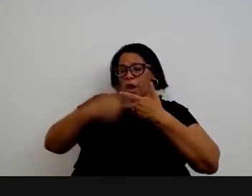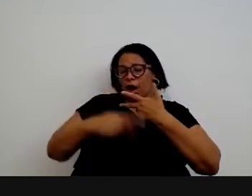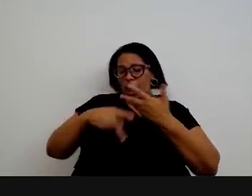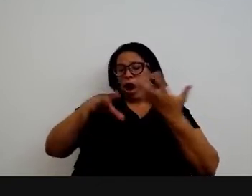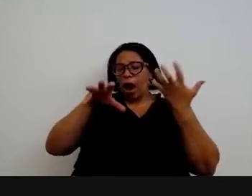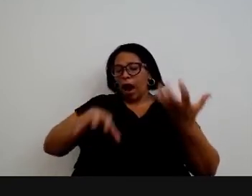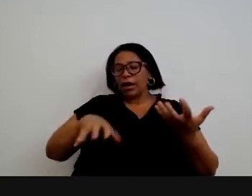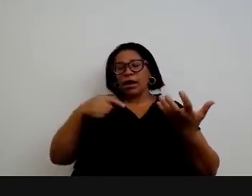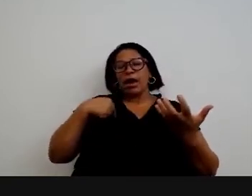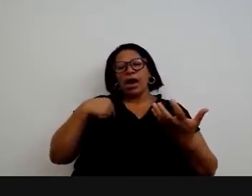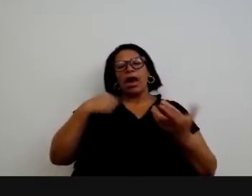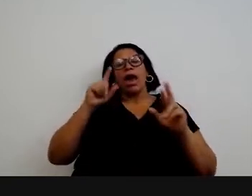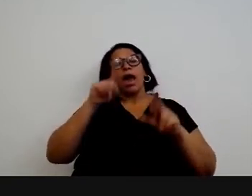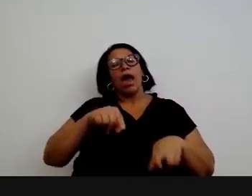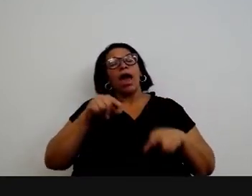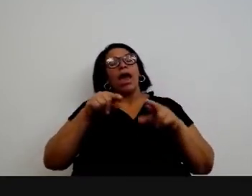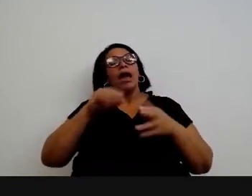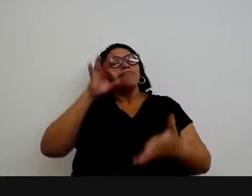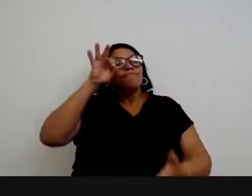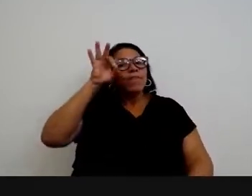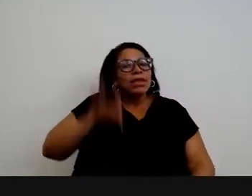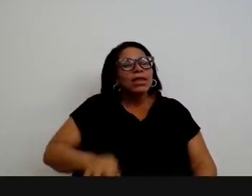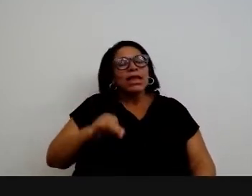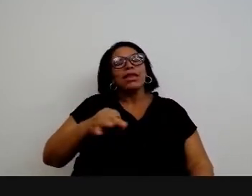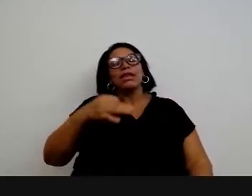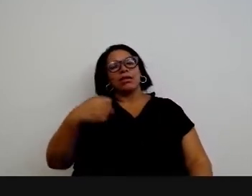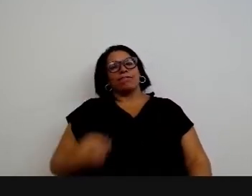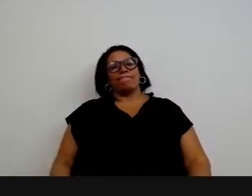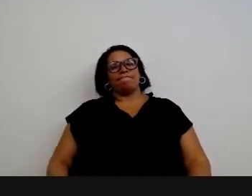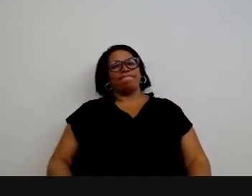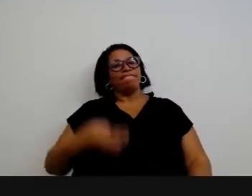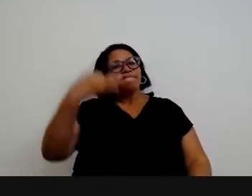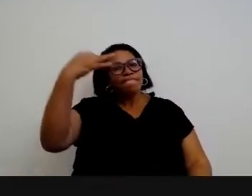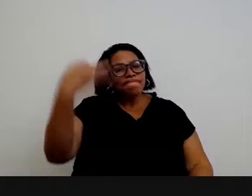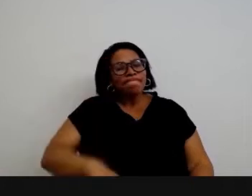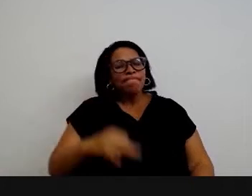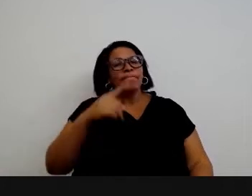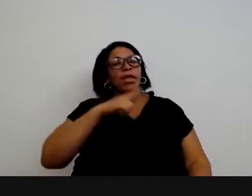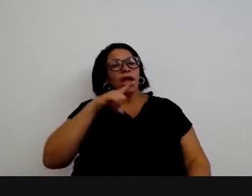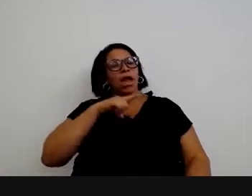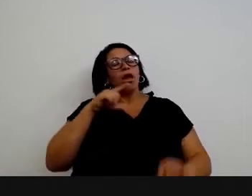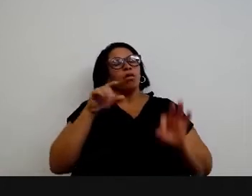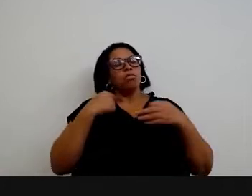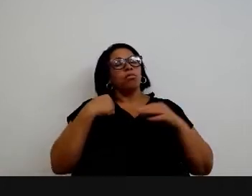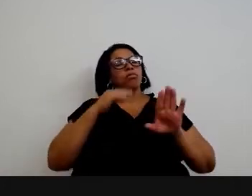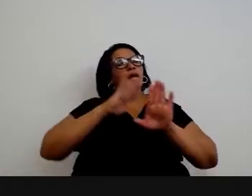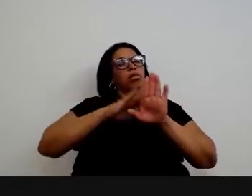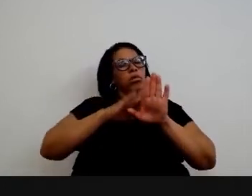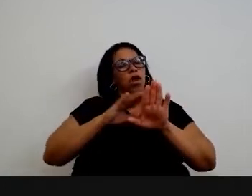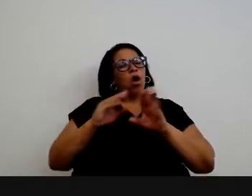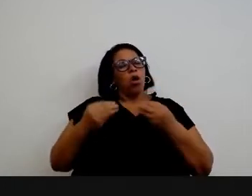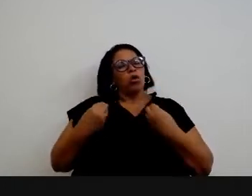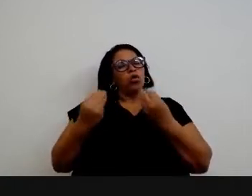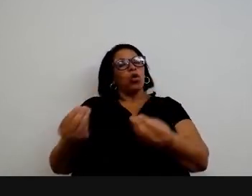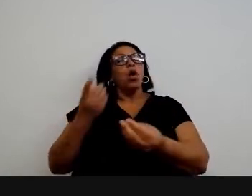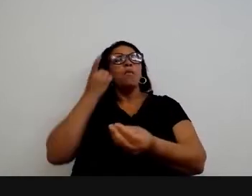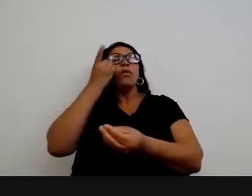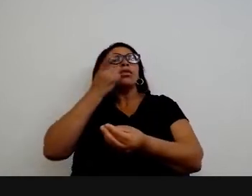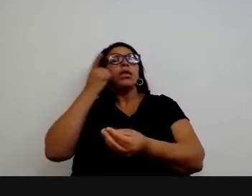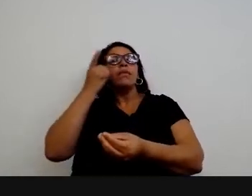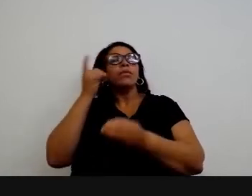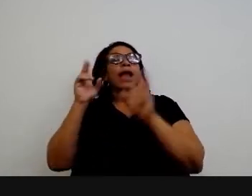aqui. A responsabilidade mora em outro lugar. A convicção mora aqui. Então, eu dou ao parlamentar a